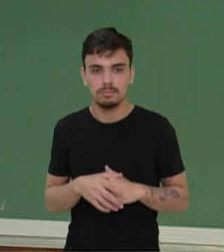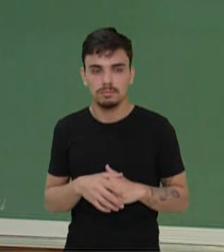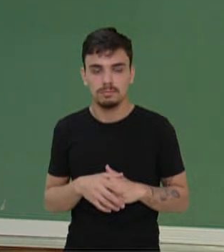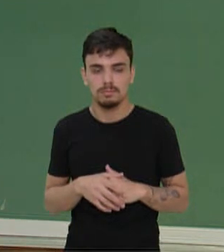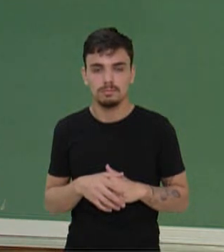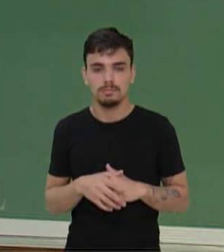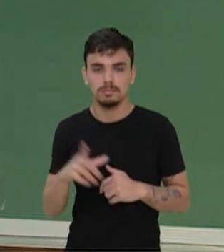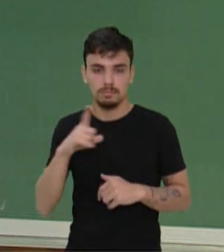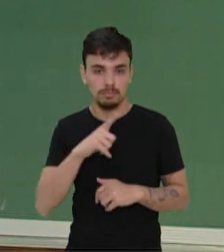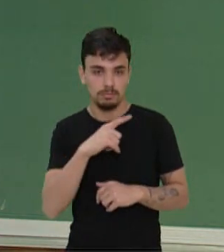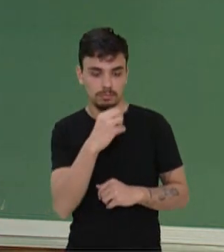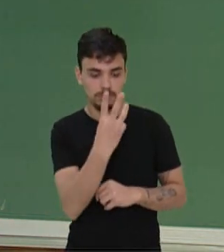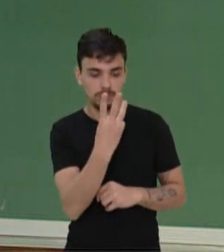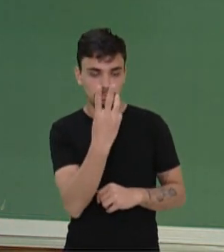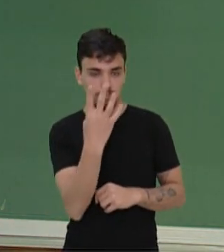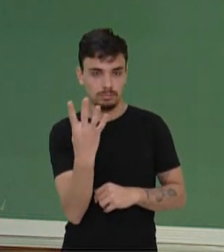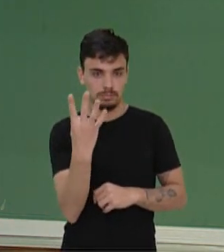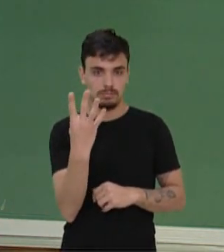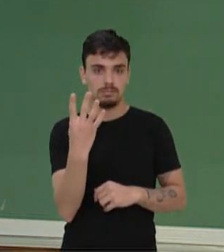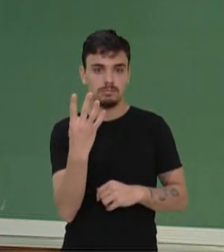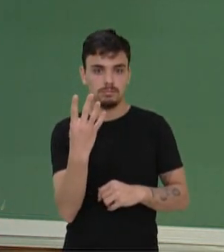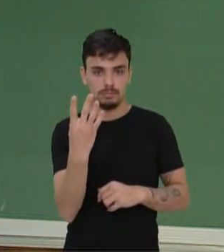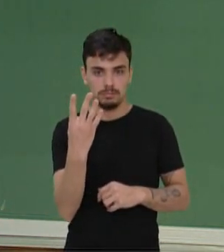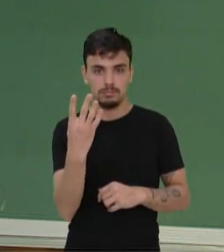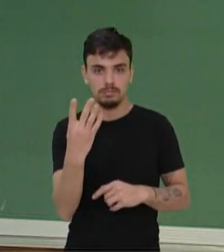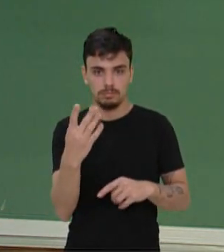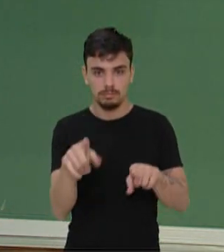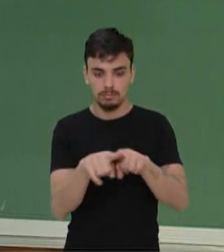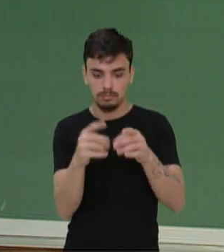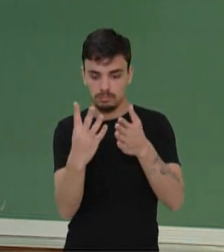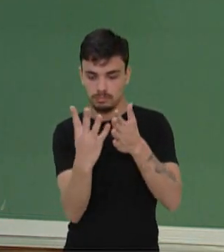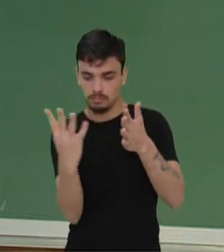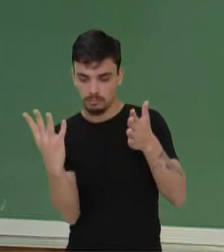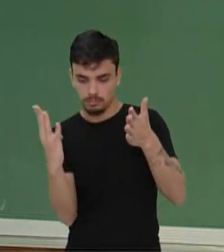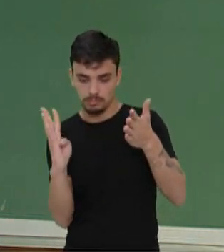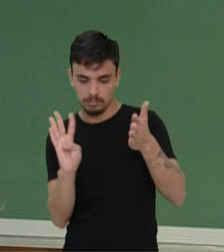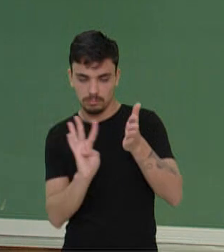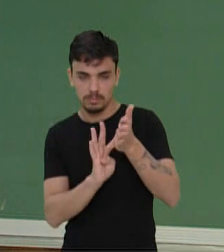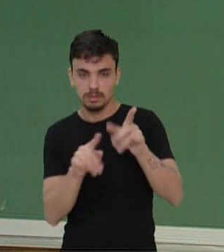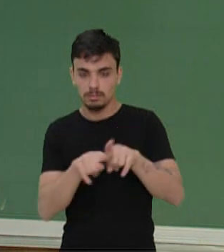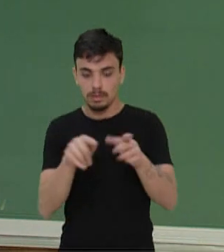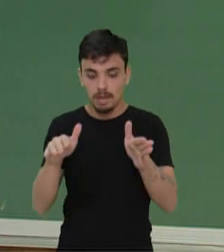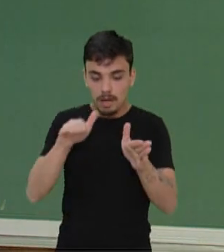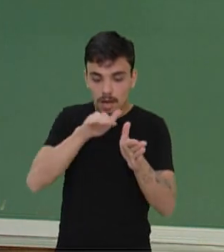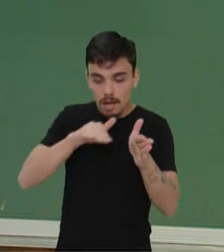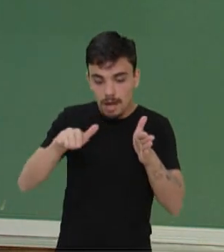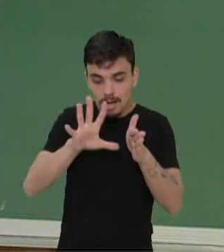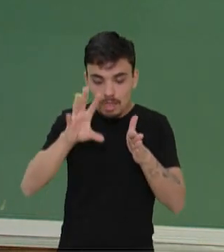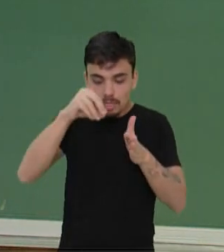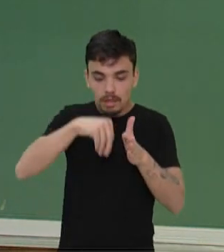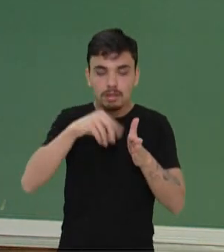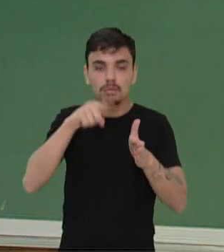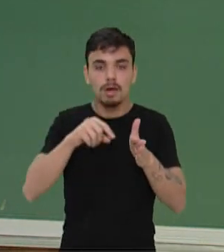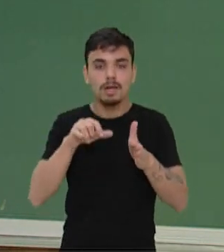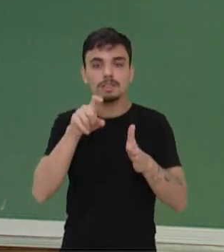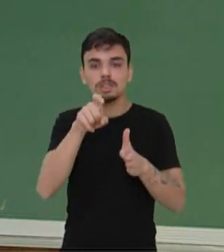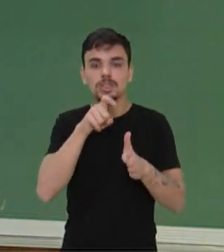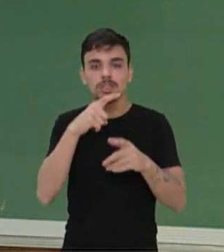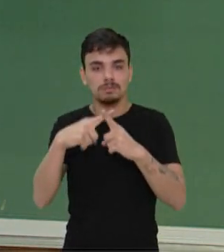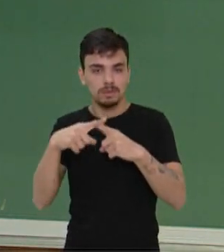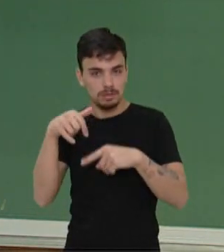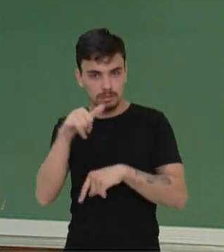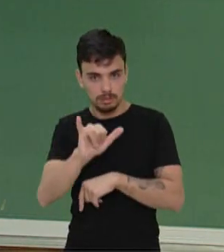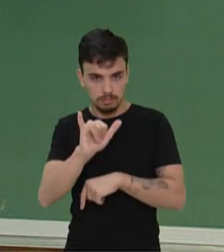aqui eu tenho 34 metros de cerca para utilizar e que a área é x vezes y, né? O